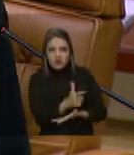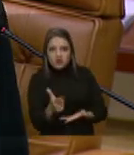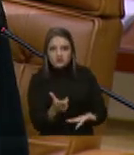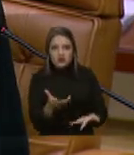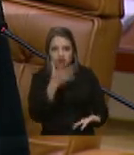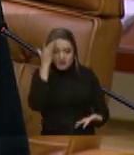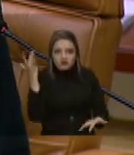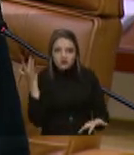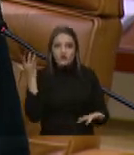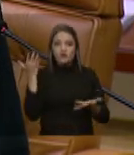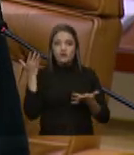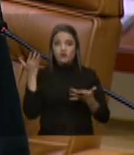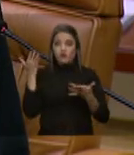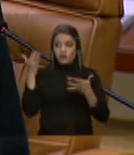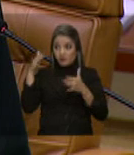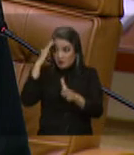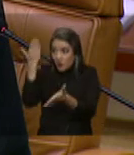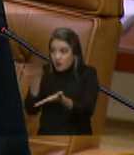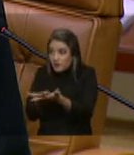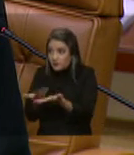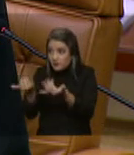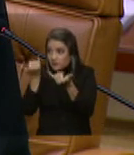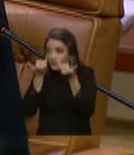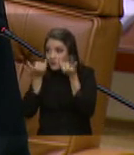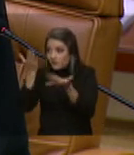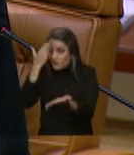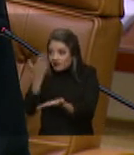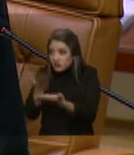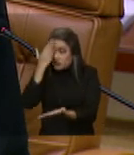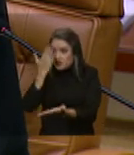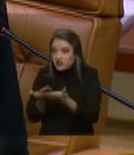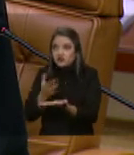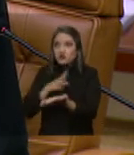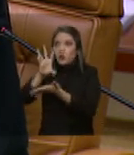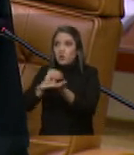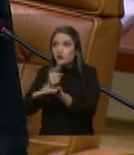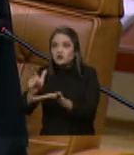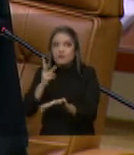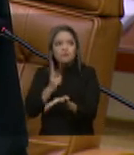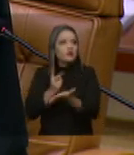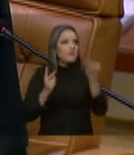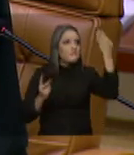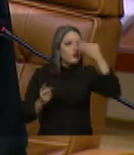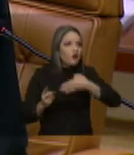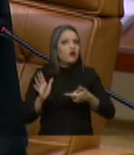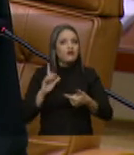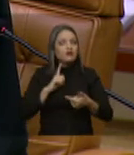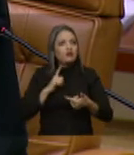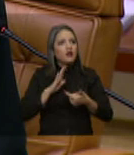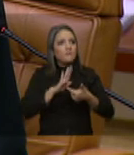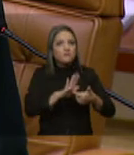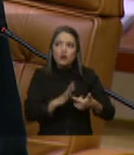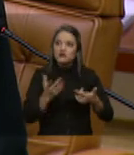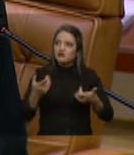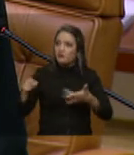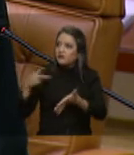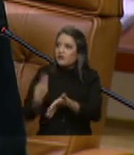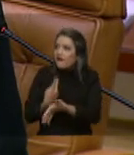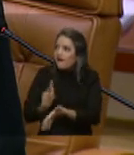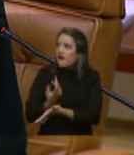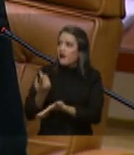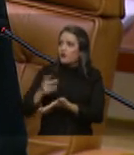naquela droga entra na realidade paralela repete mesmo que todos os fatos sejam contrários